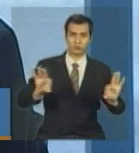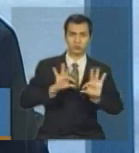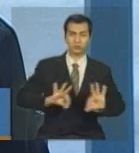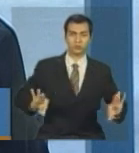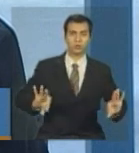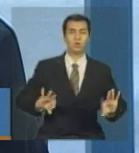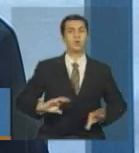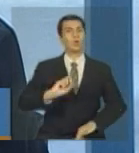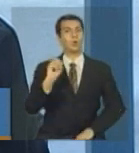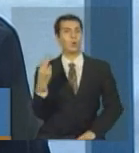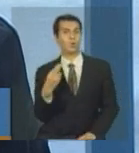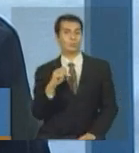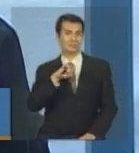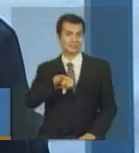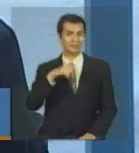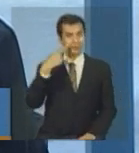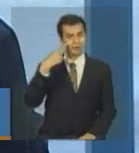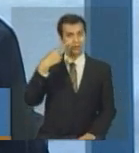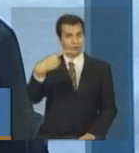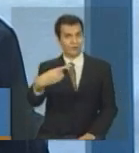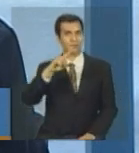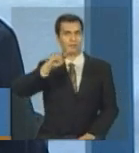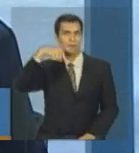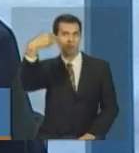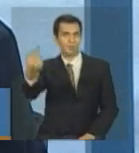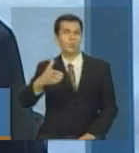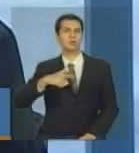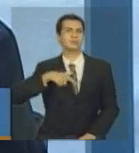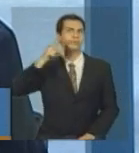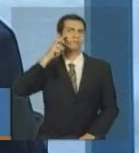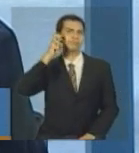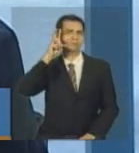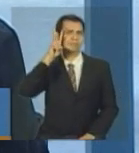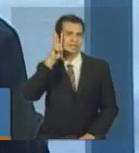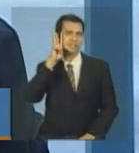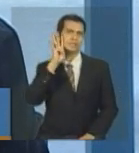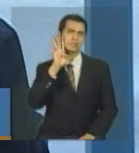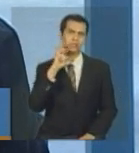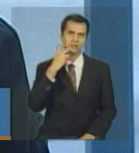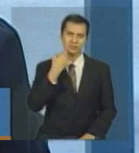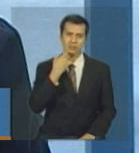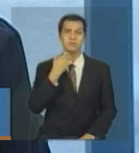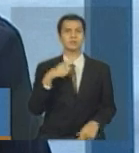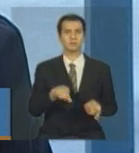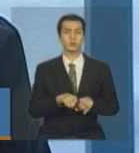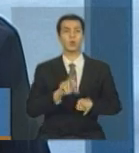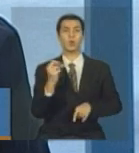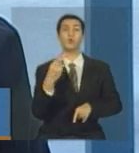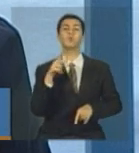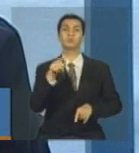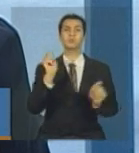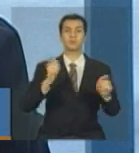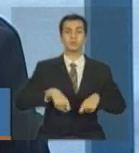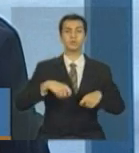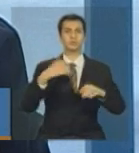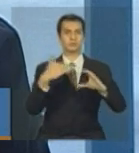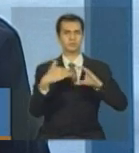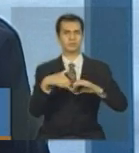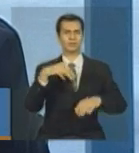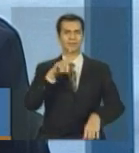61-3799-5863, 5864, 5867 ou 5868 e pelo e-mail